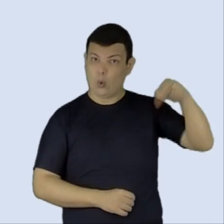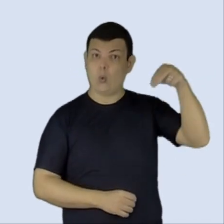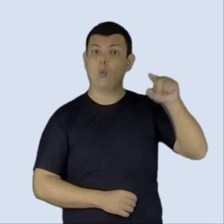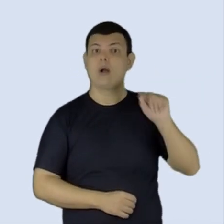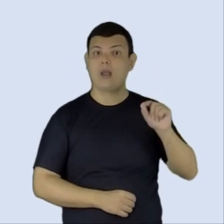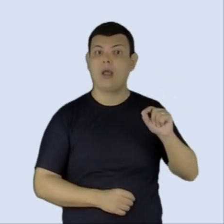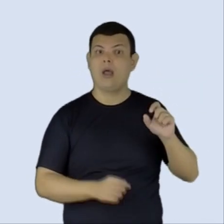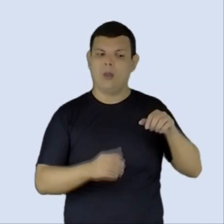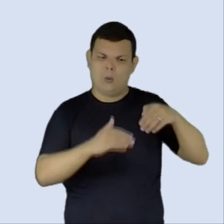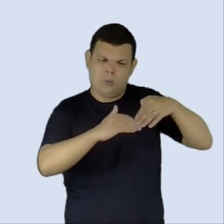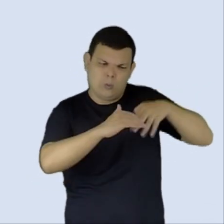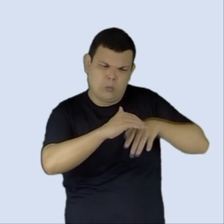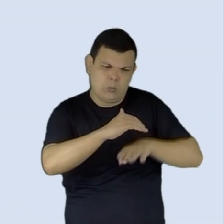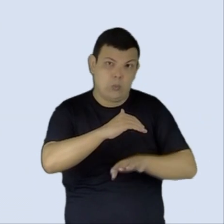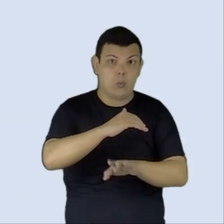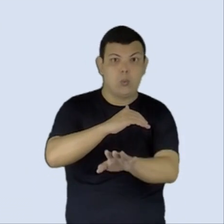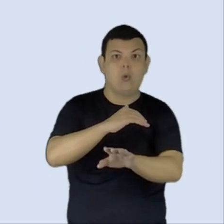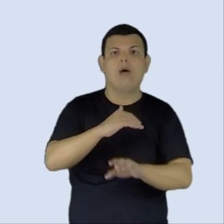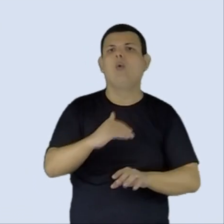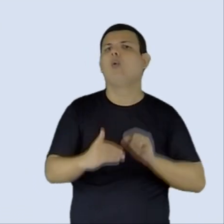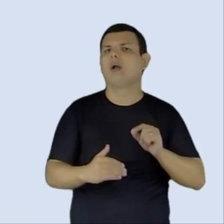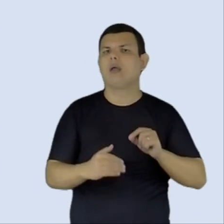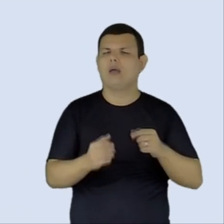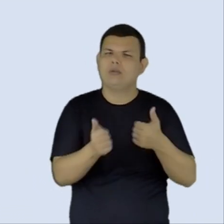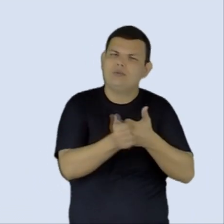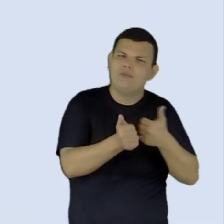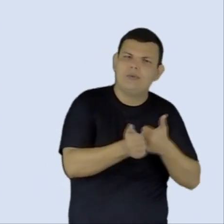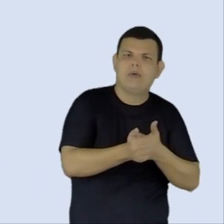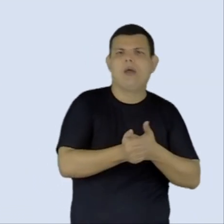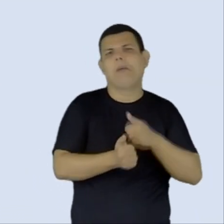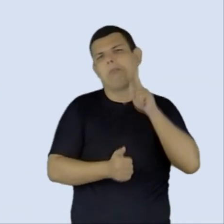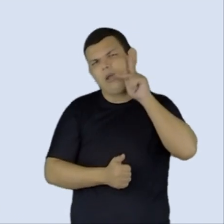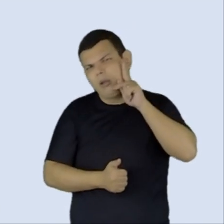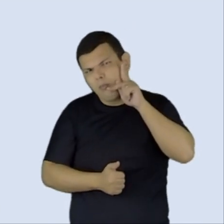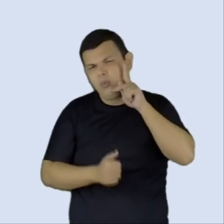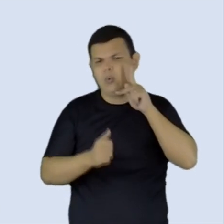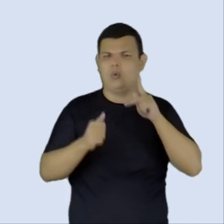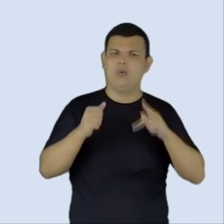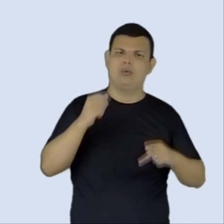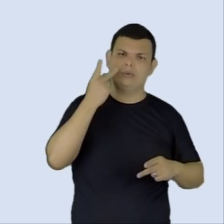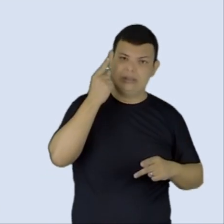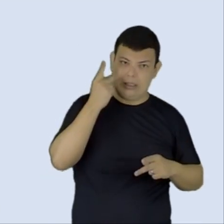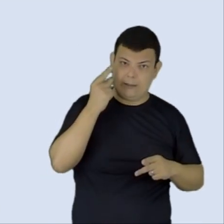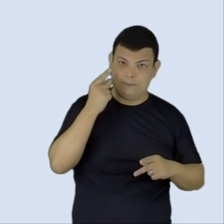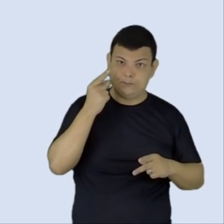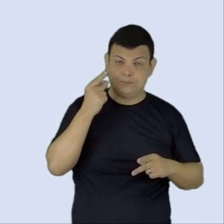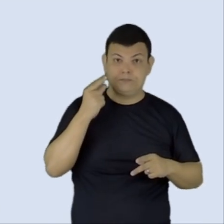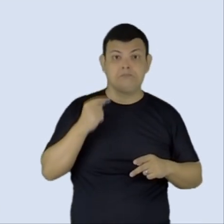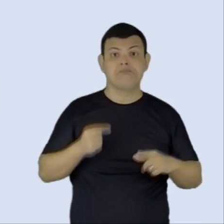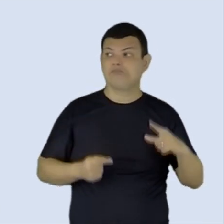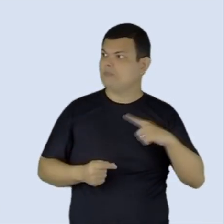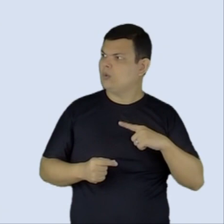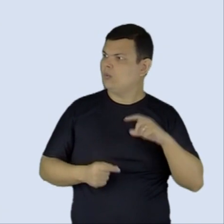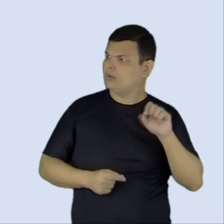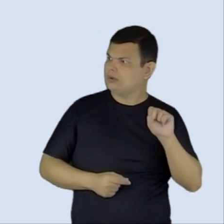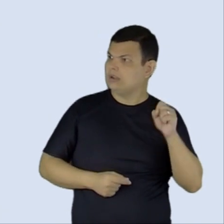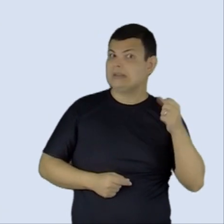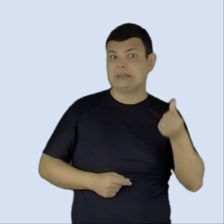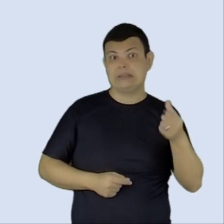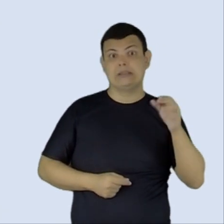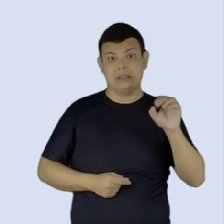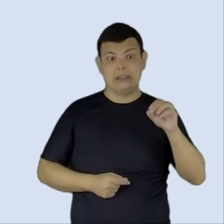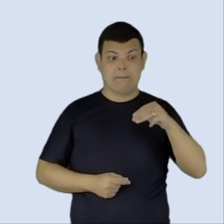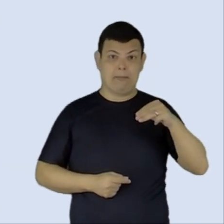construção deste túnel, que fica na divisa entre Pernambuco e Ceará. Com cerca de 860 metros de